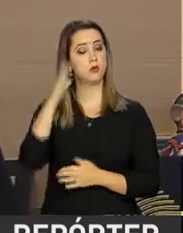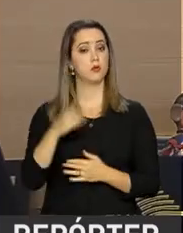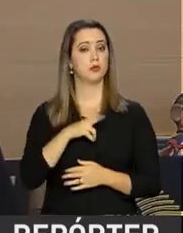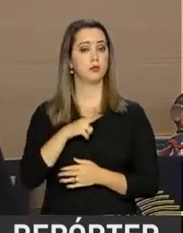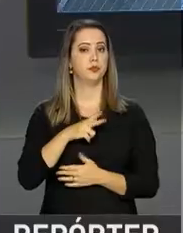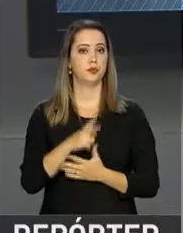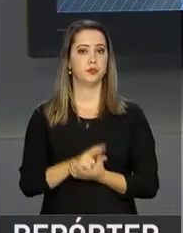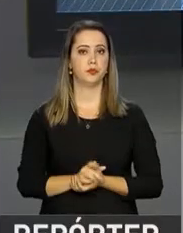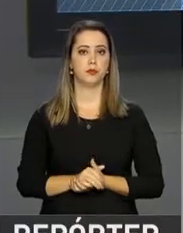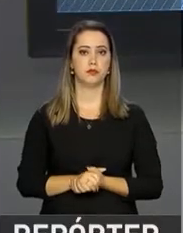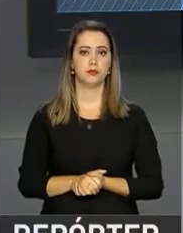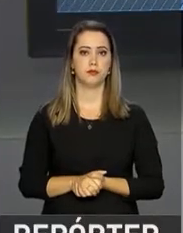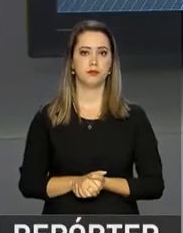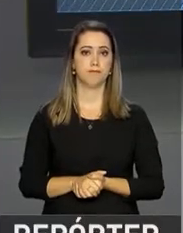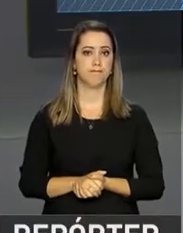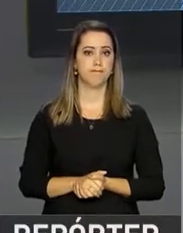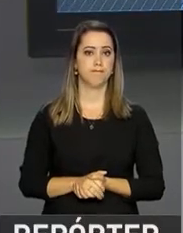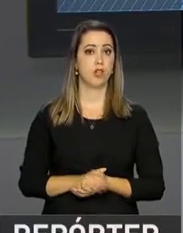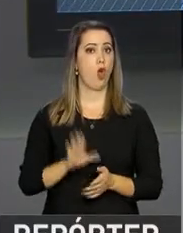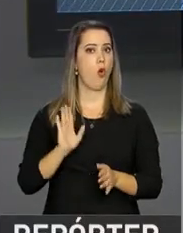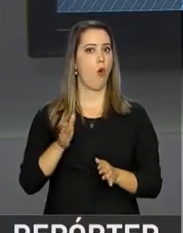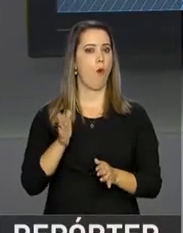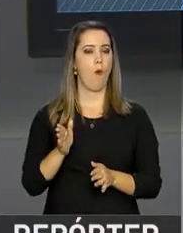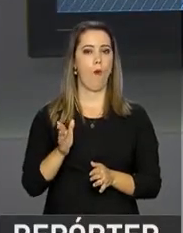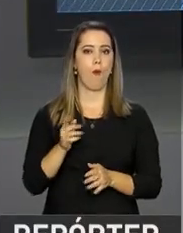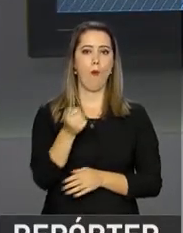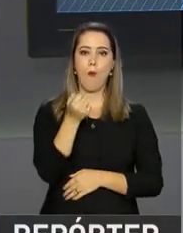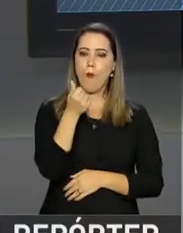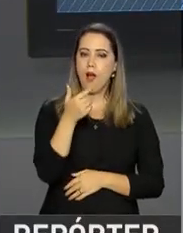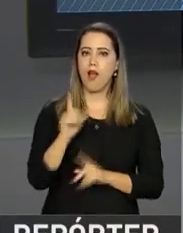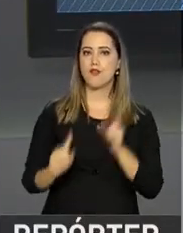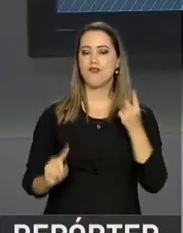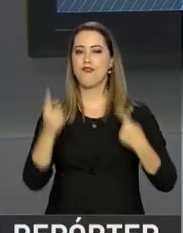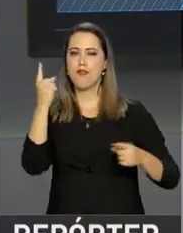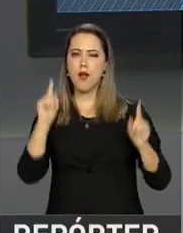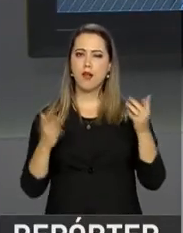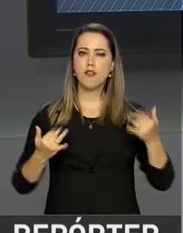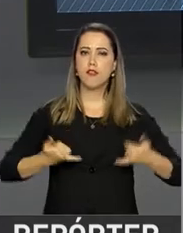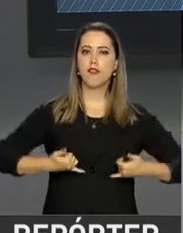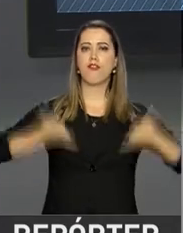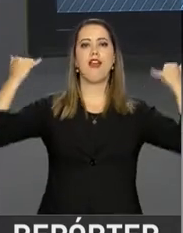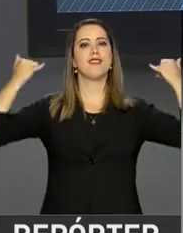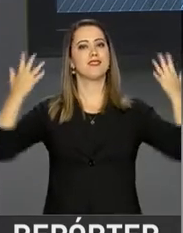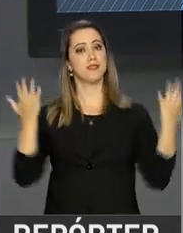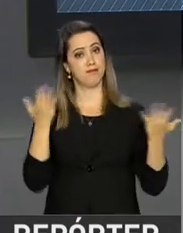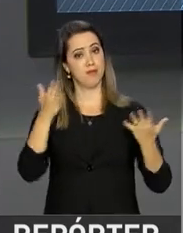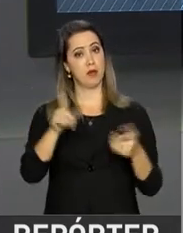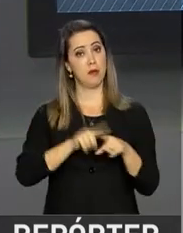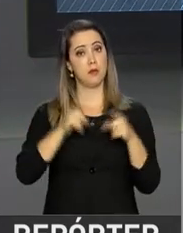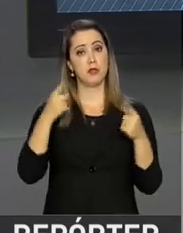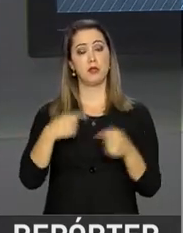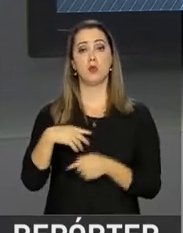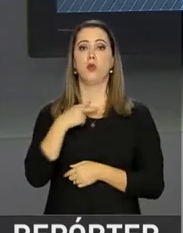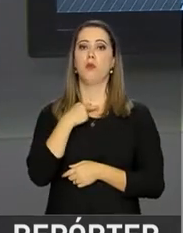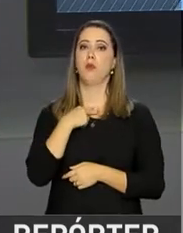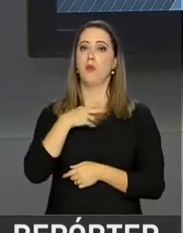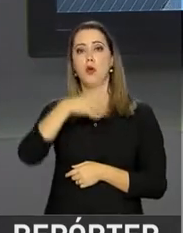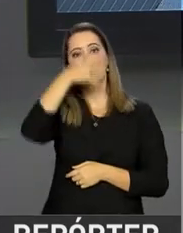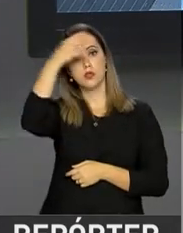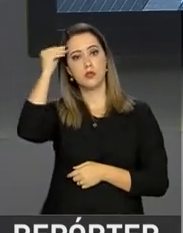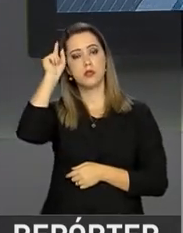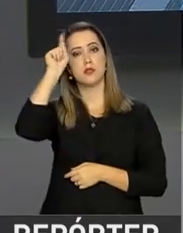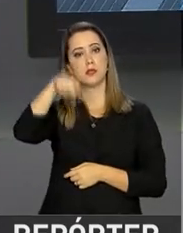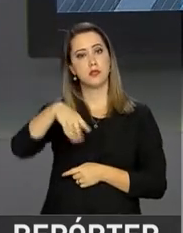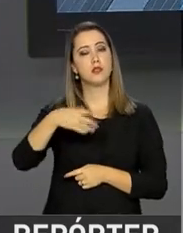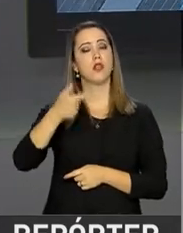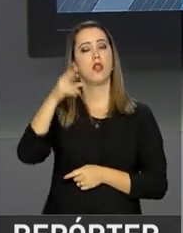privado. Está chegando a hora da maior festa popular do Brasil, o Carnaval. Mas quem não pode ficar de fora da folia